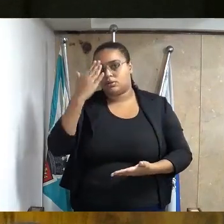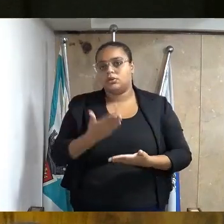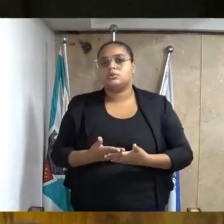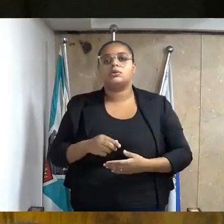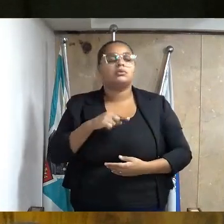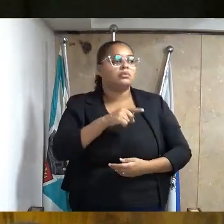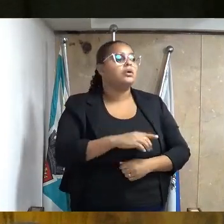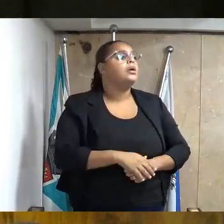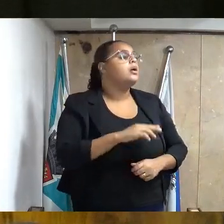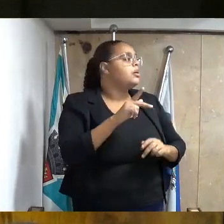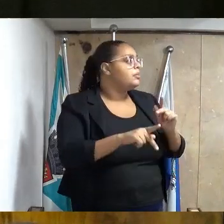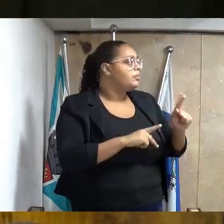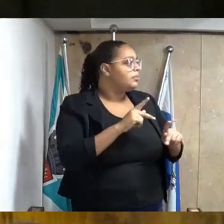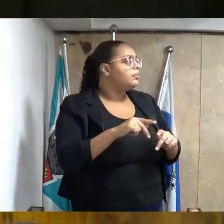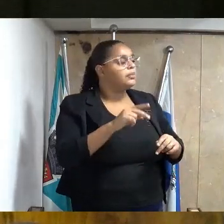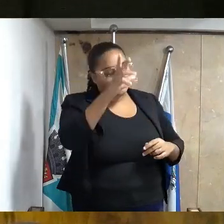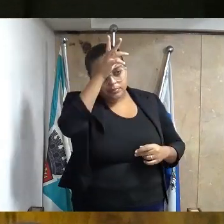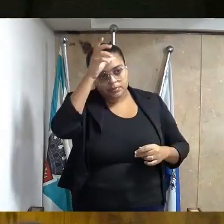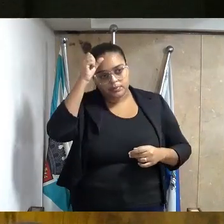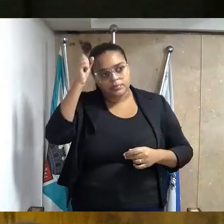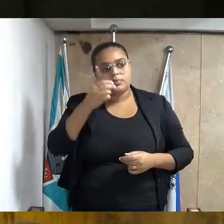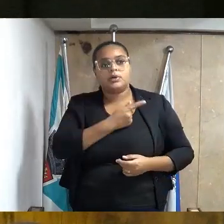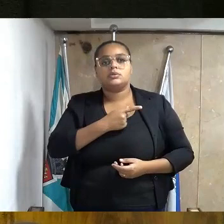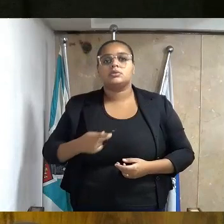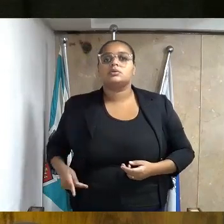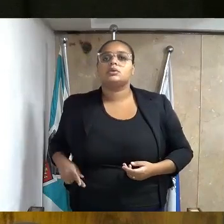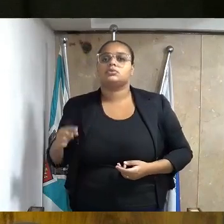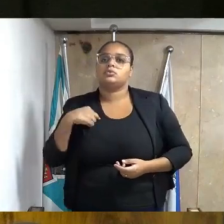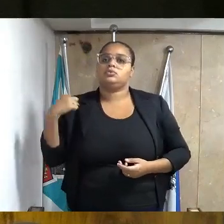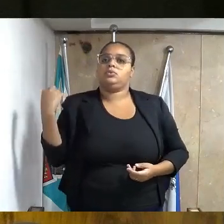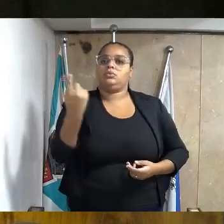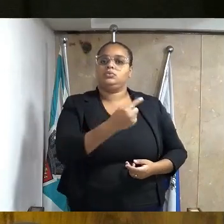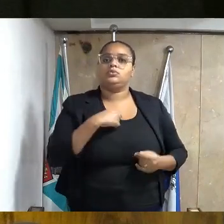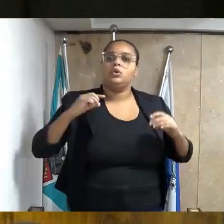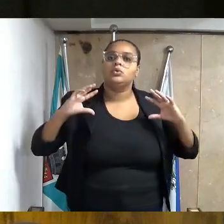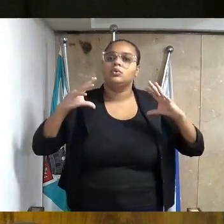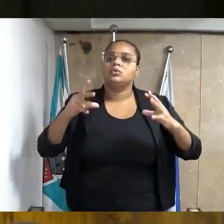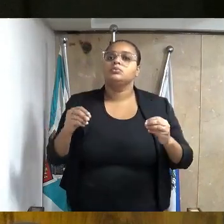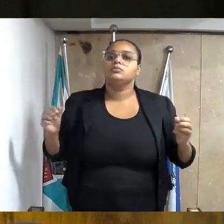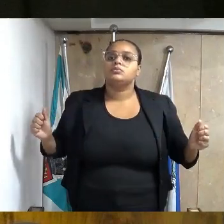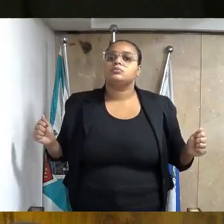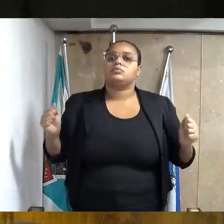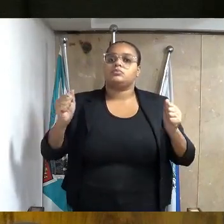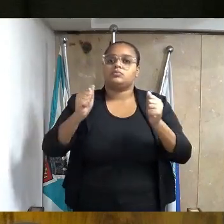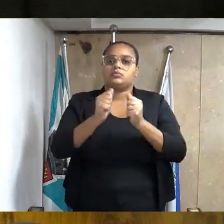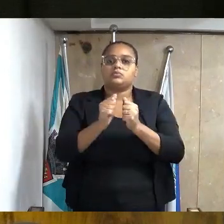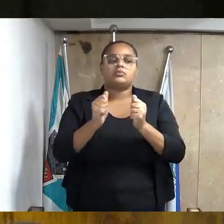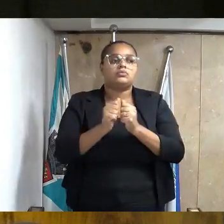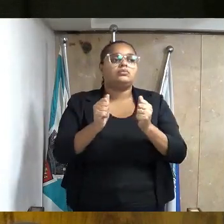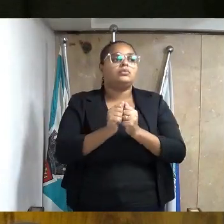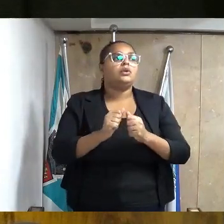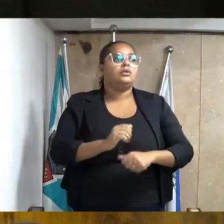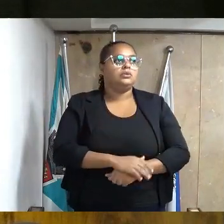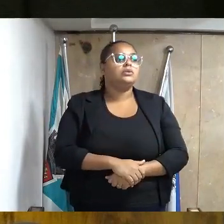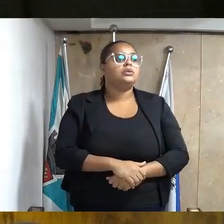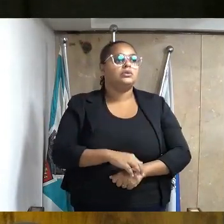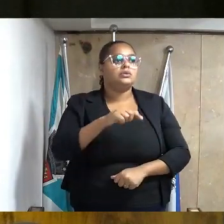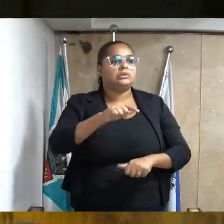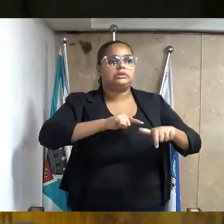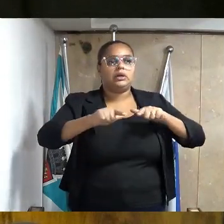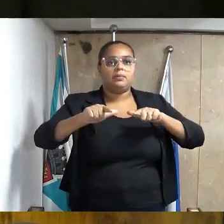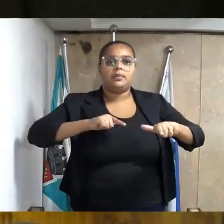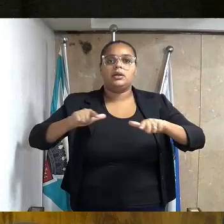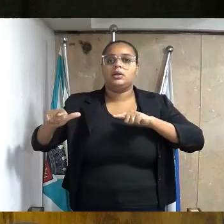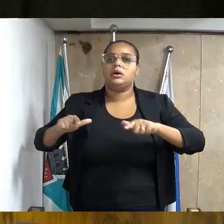presidente, que é muito importante para nós todos juntos aqui continuarmos nessa pegada,